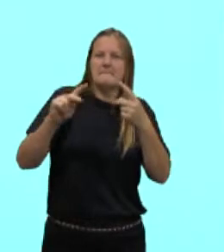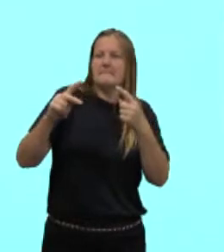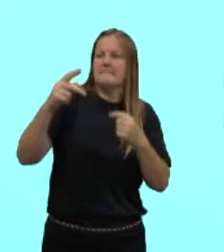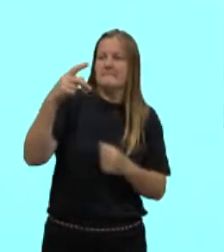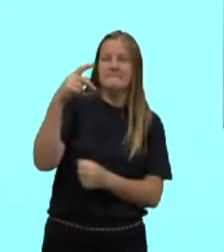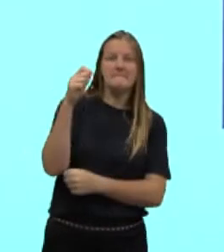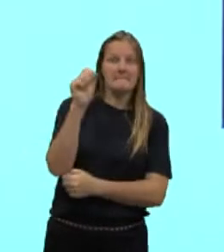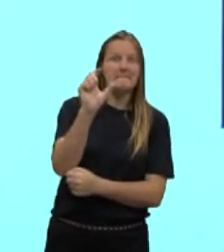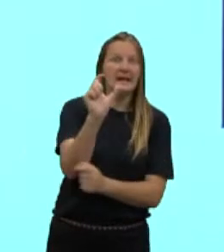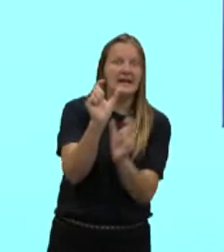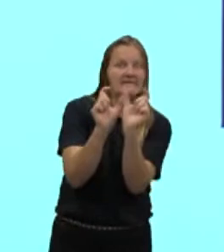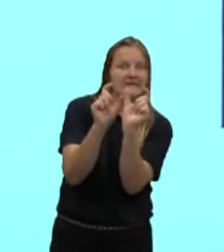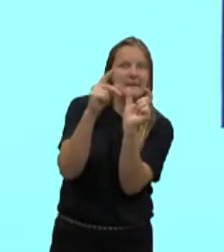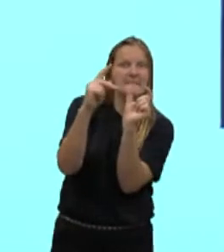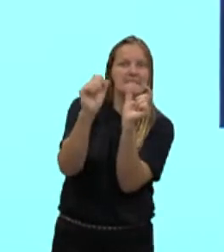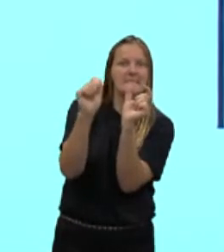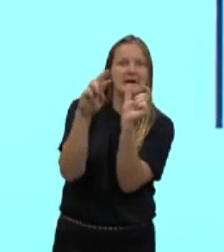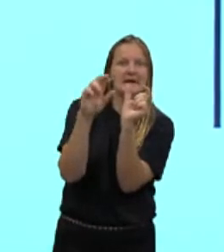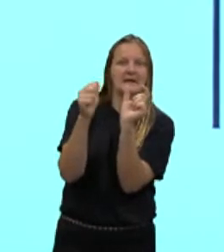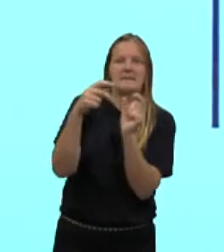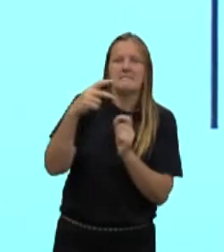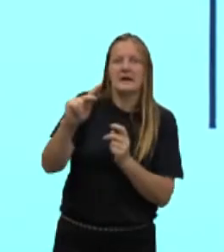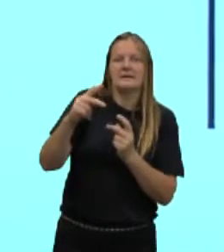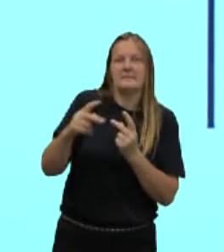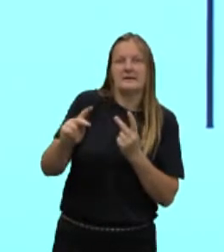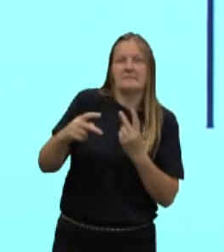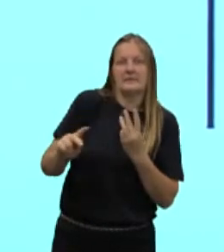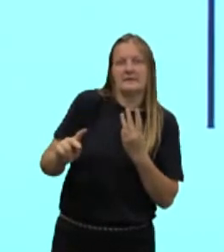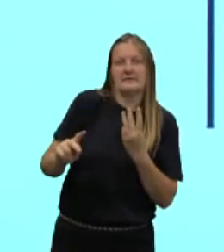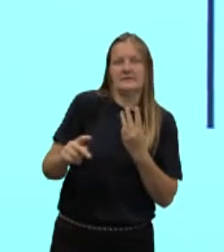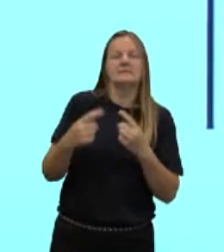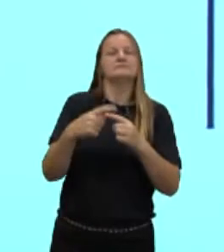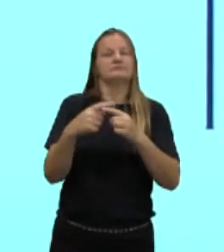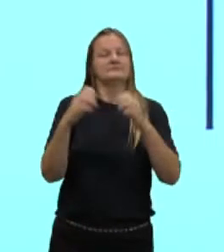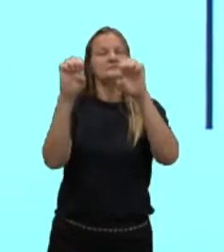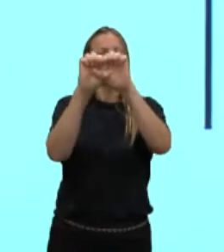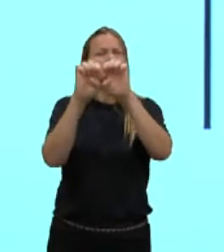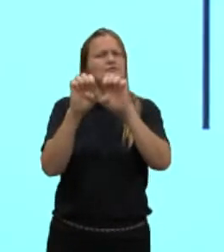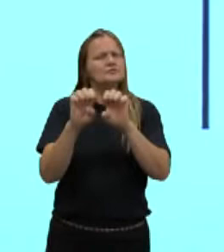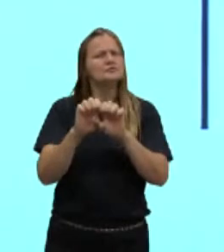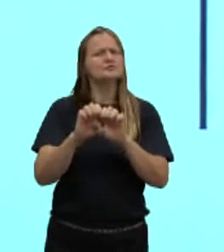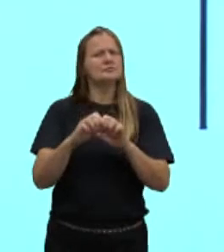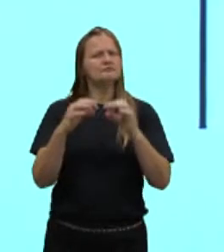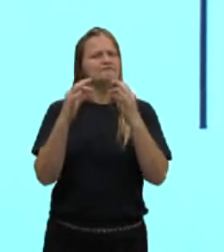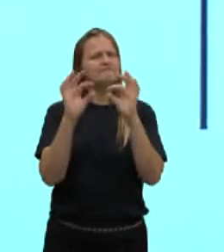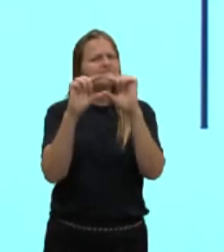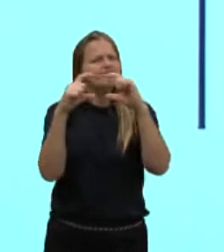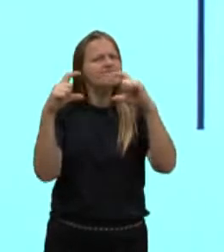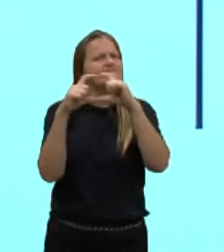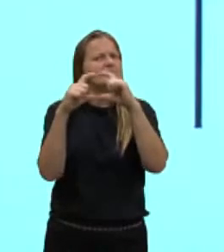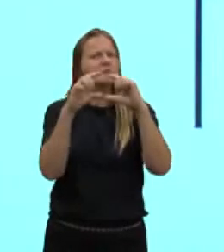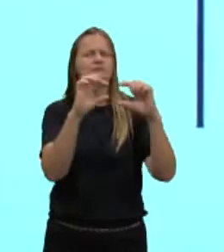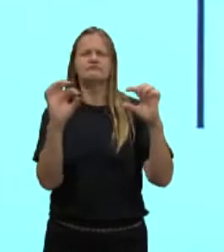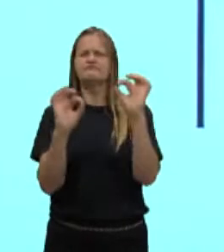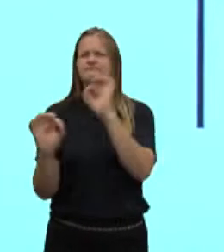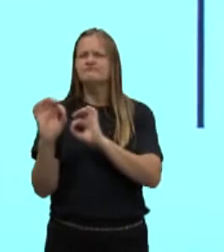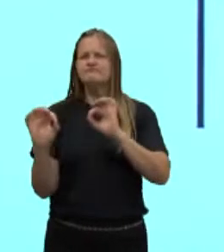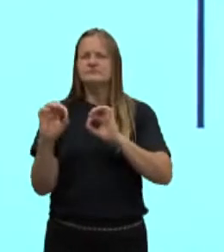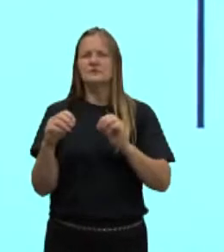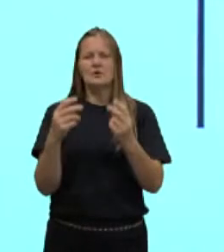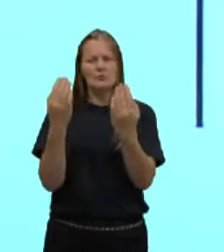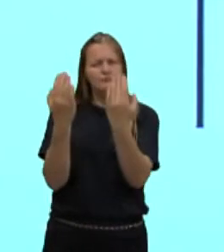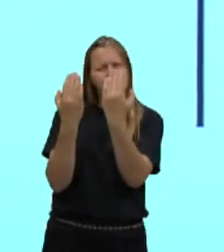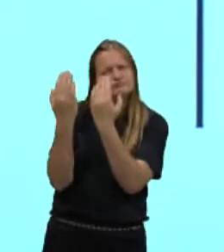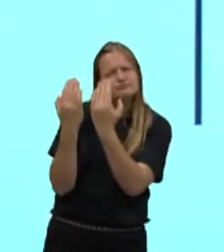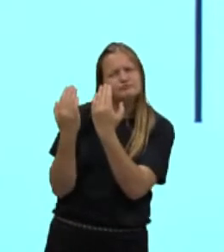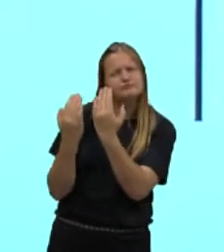do para e para estrutura a oração sintaticamente de uma maneira que ela seja